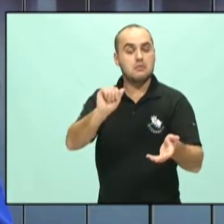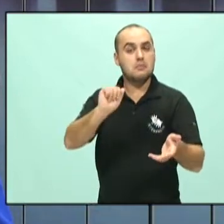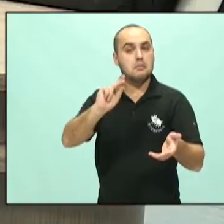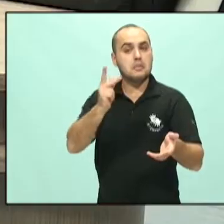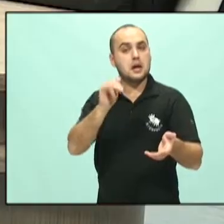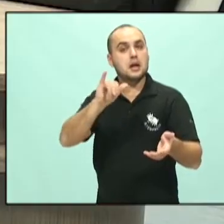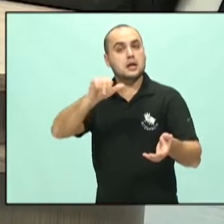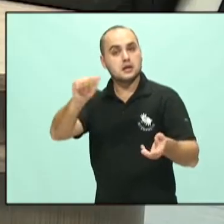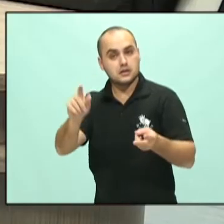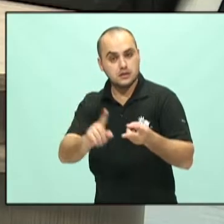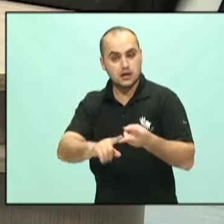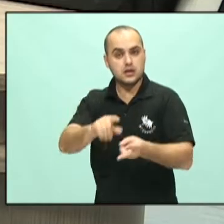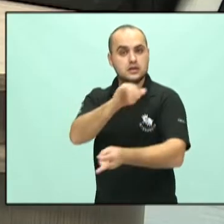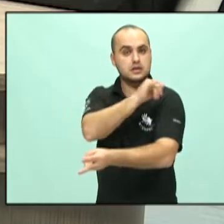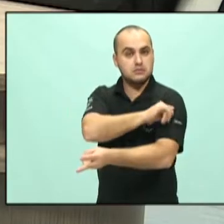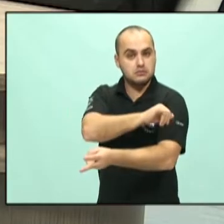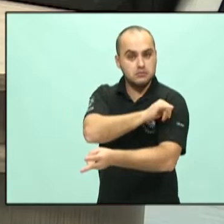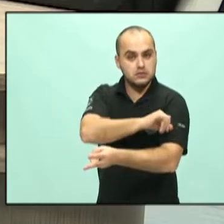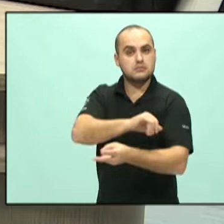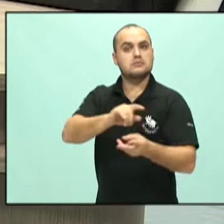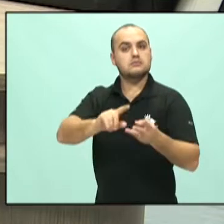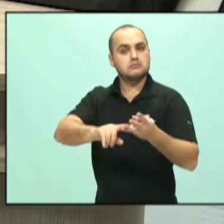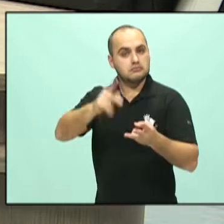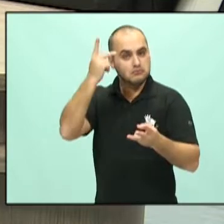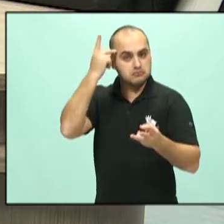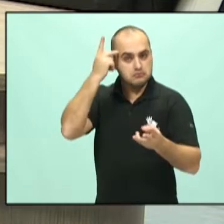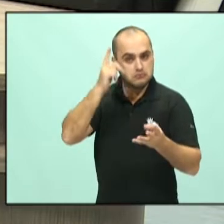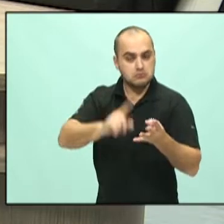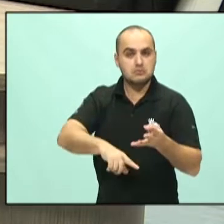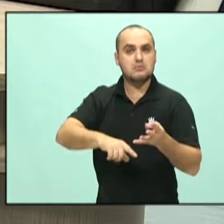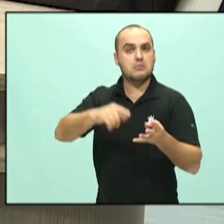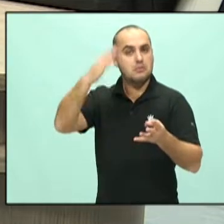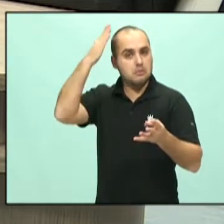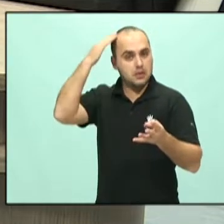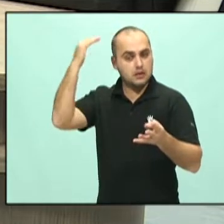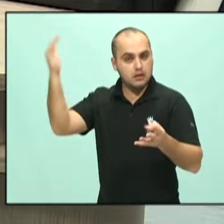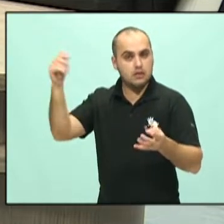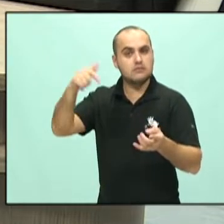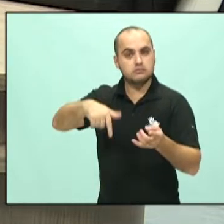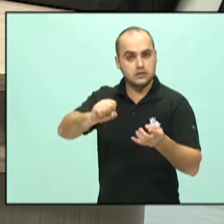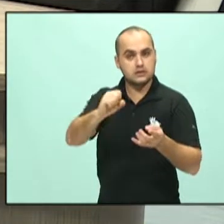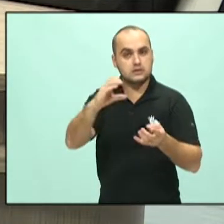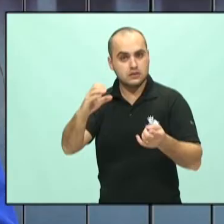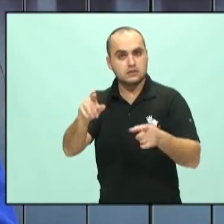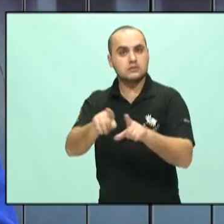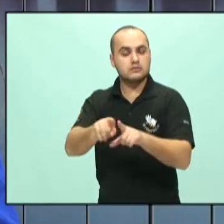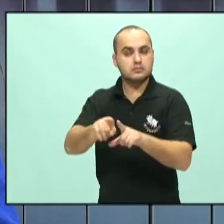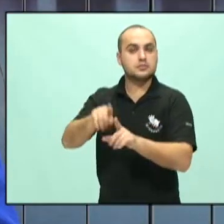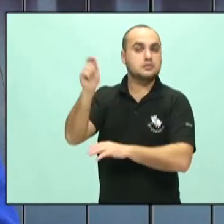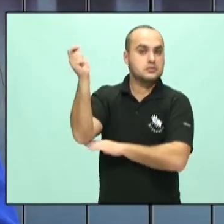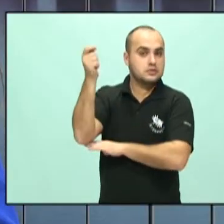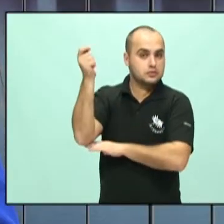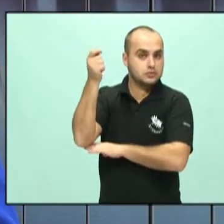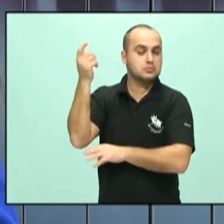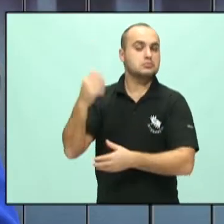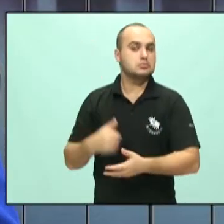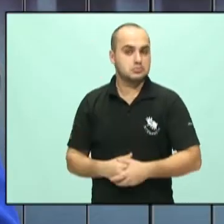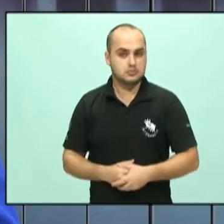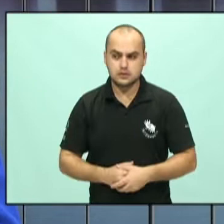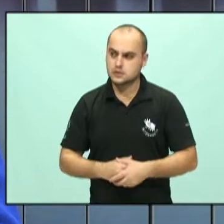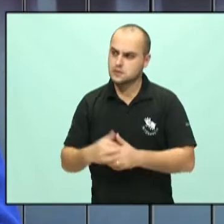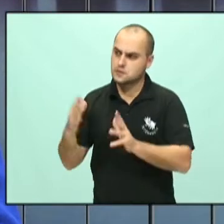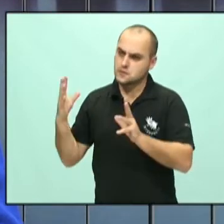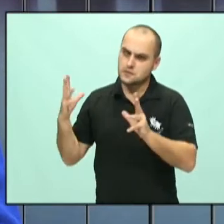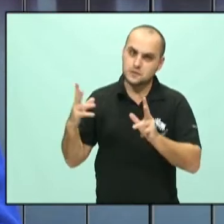Janeiro, do Paraná, aqui de Santa Catarina, de outras instituições também, do Rio Grande do Sul, né, que